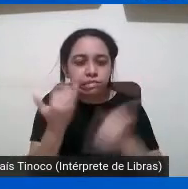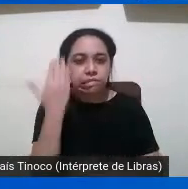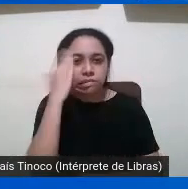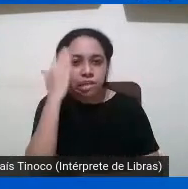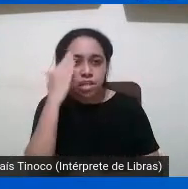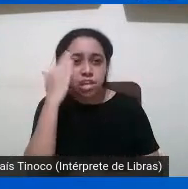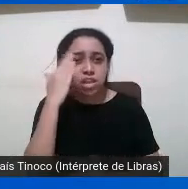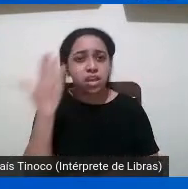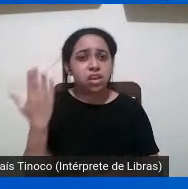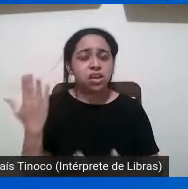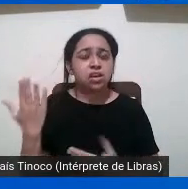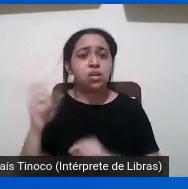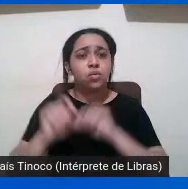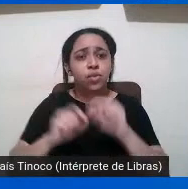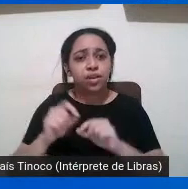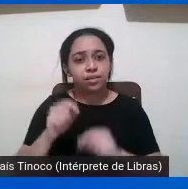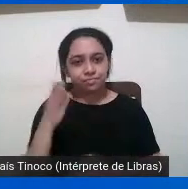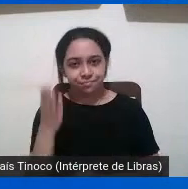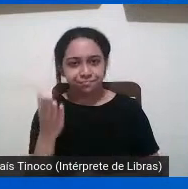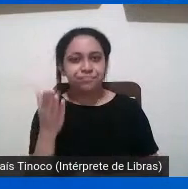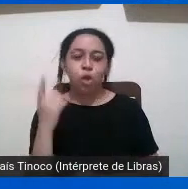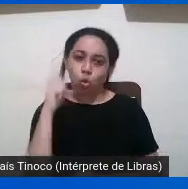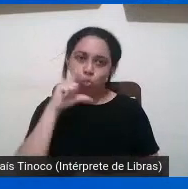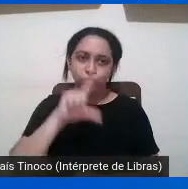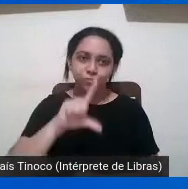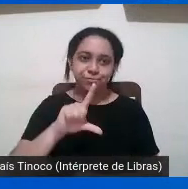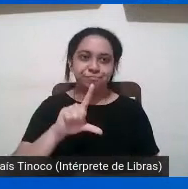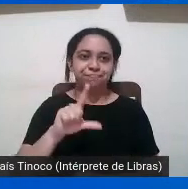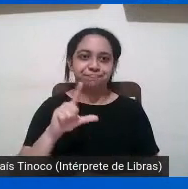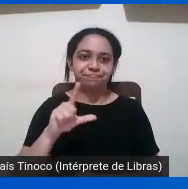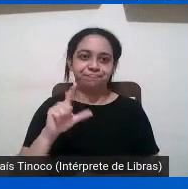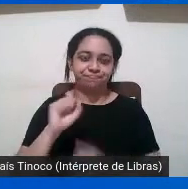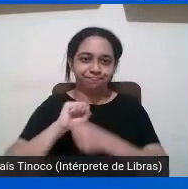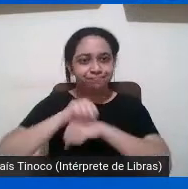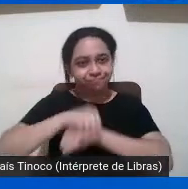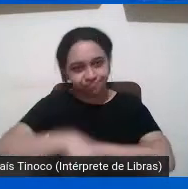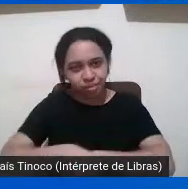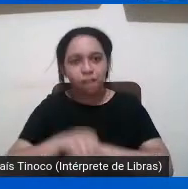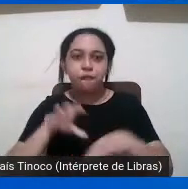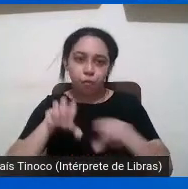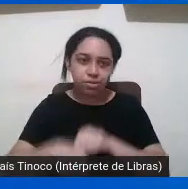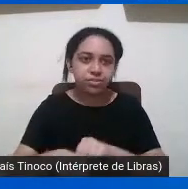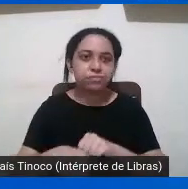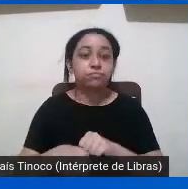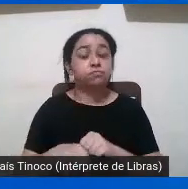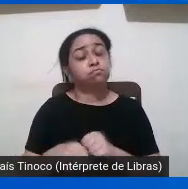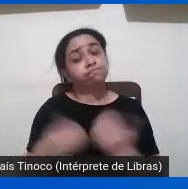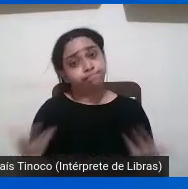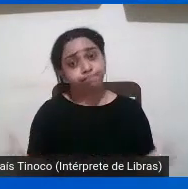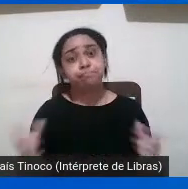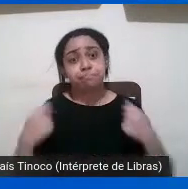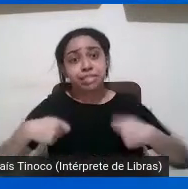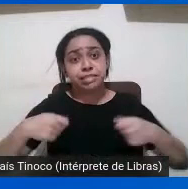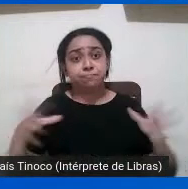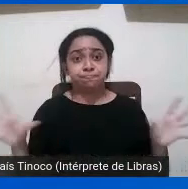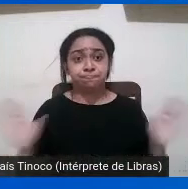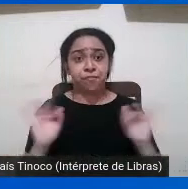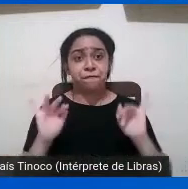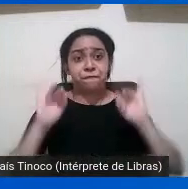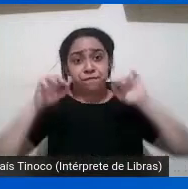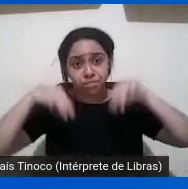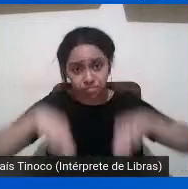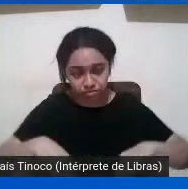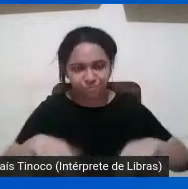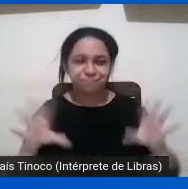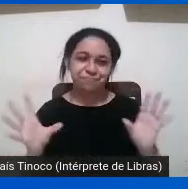para ser hesitoso nela e óbvio que a gente precisa concluir essa experiência de